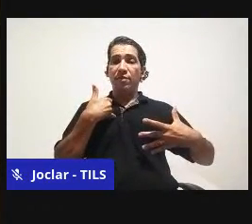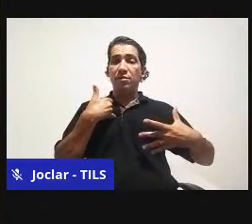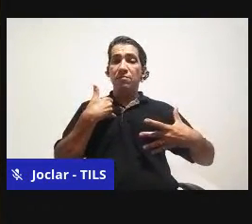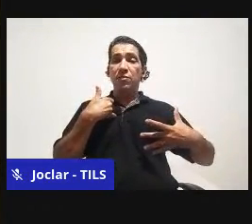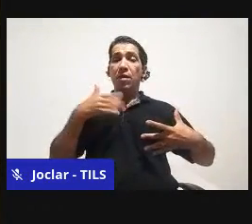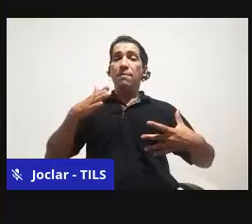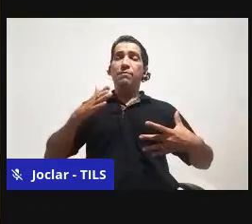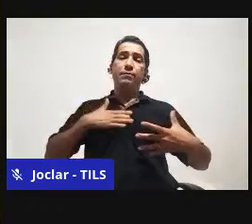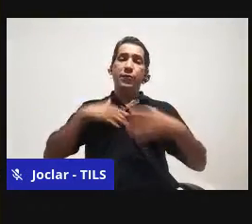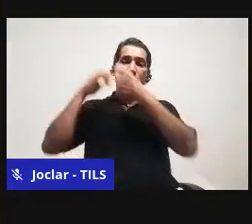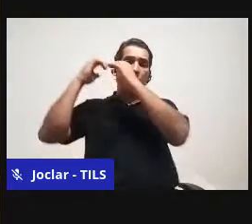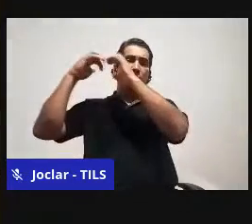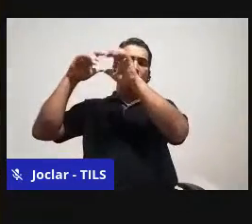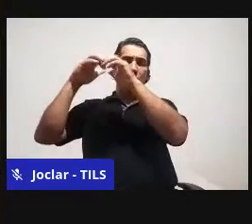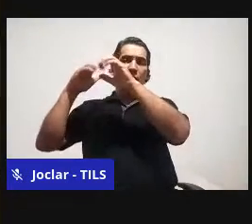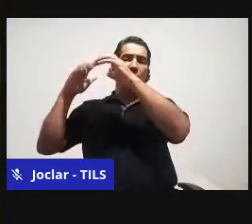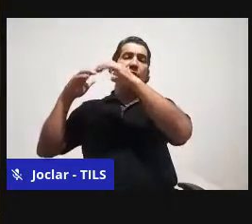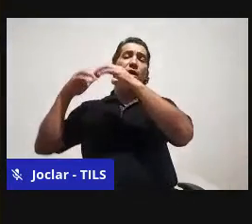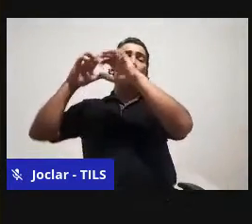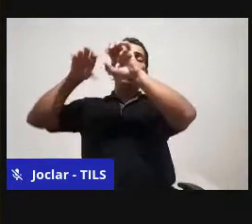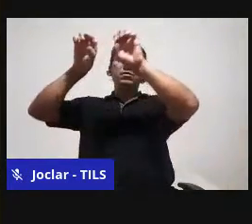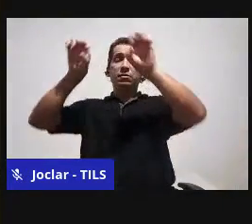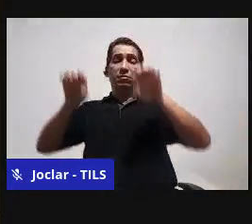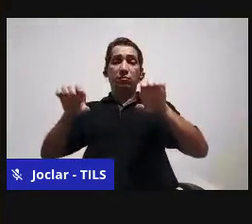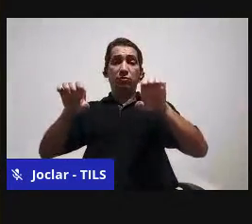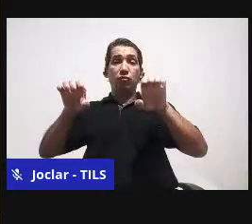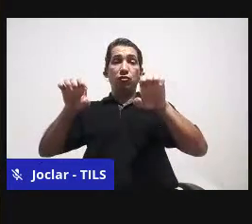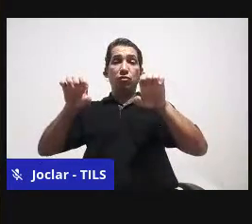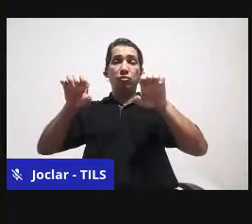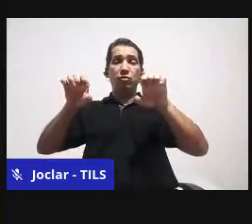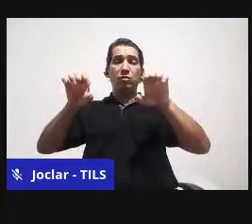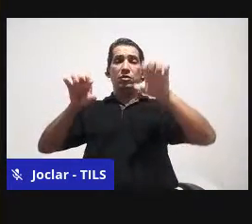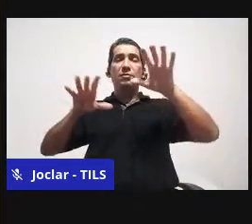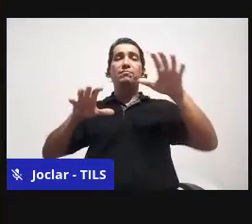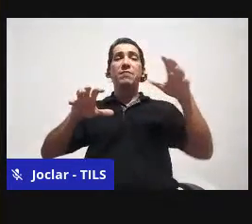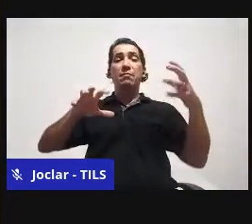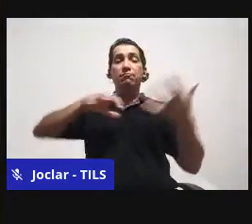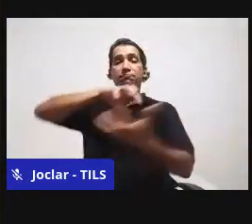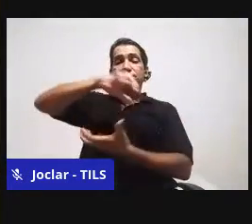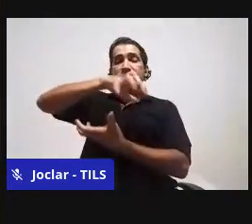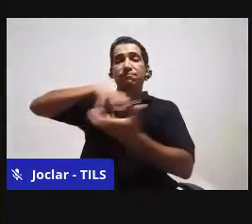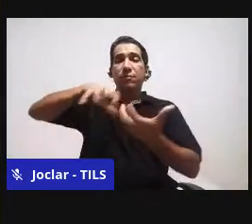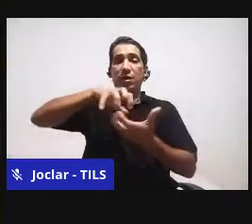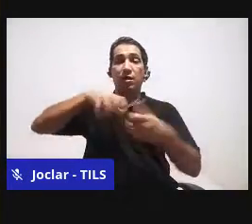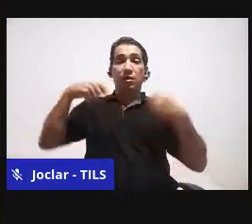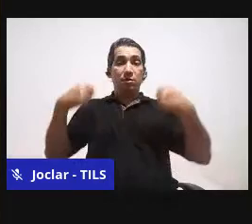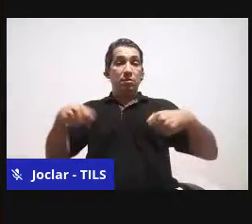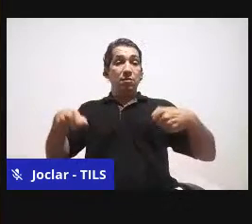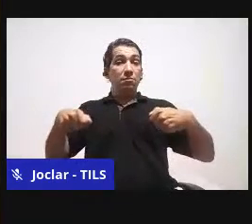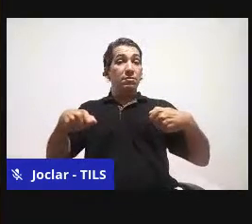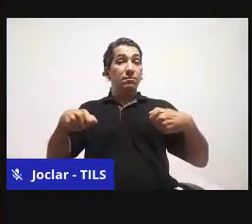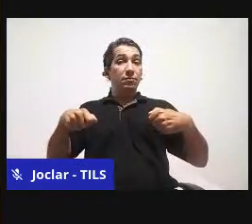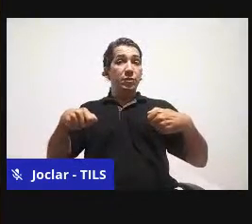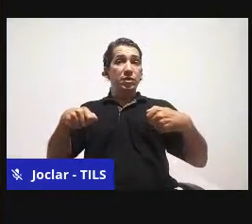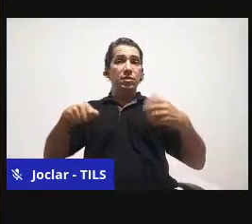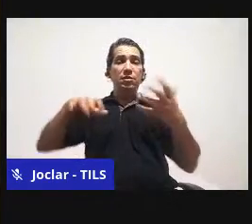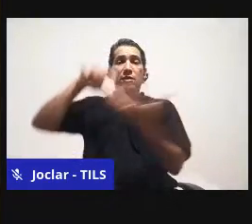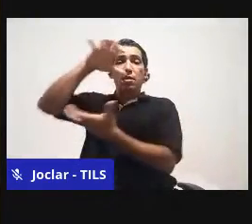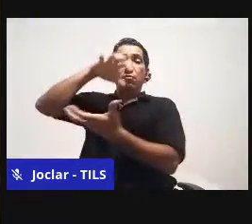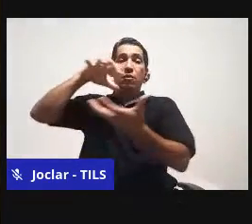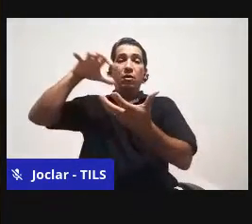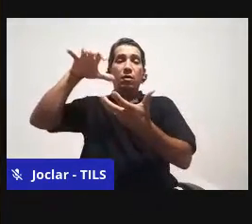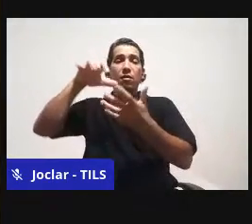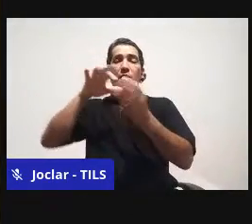cognitivas. Eu tenho necessidade de reequilibrar as minhas estruturas cognitivas. Essa reequilibração das